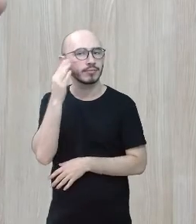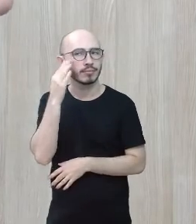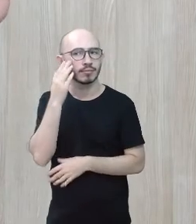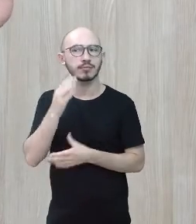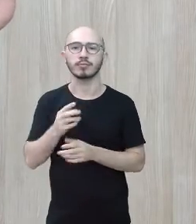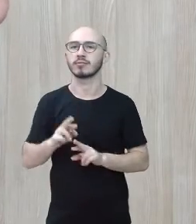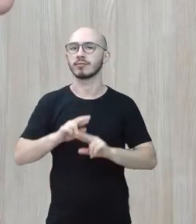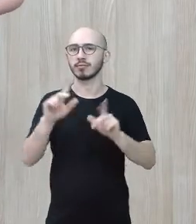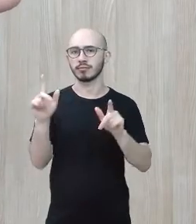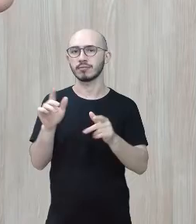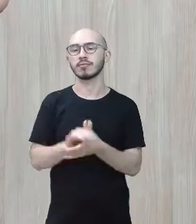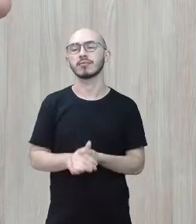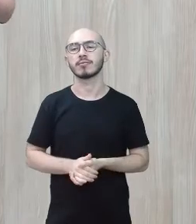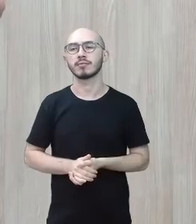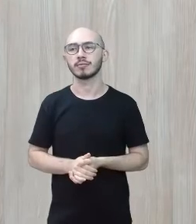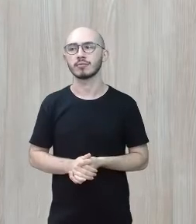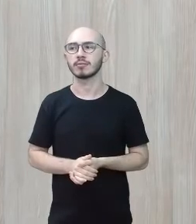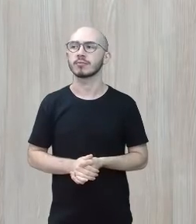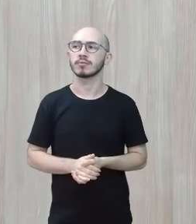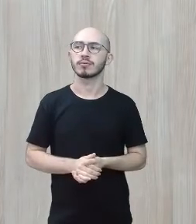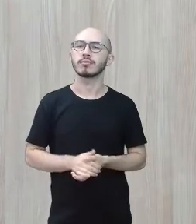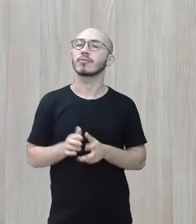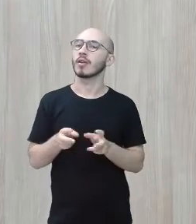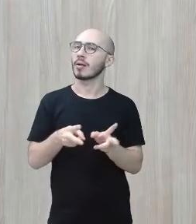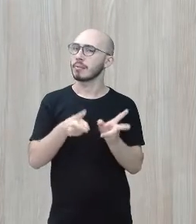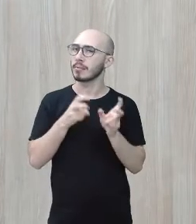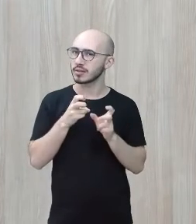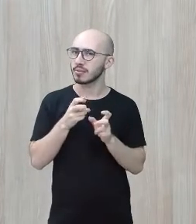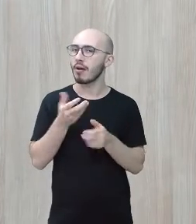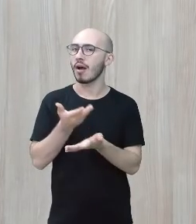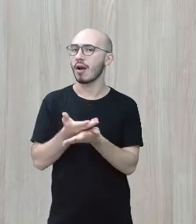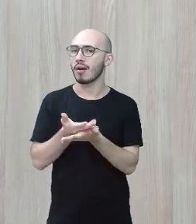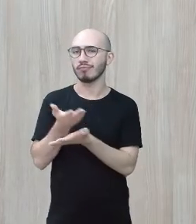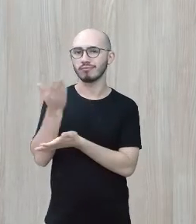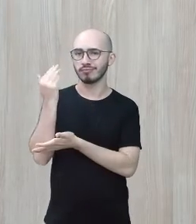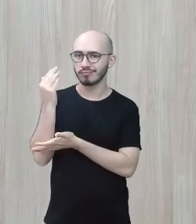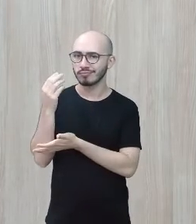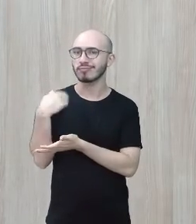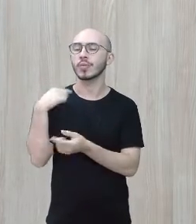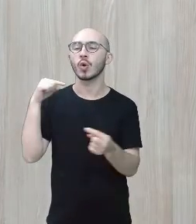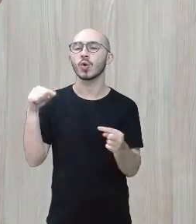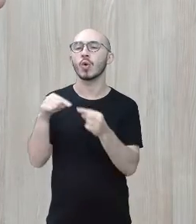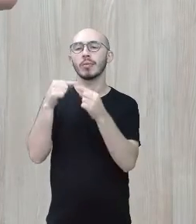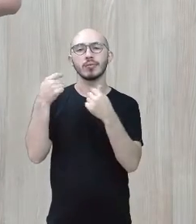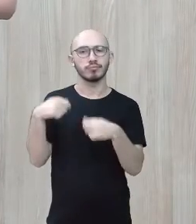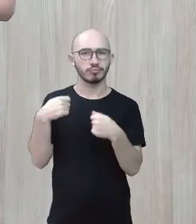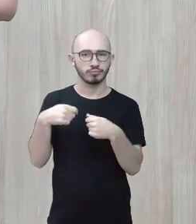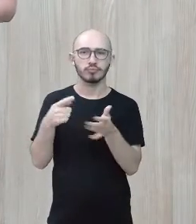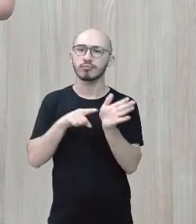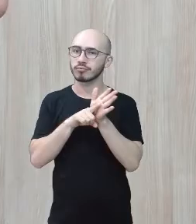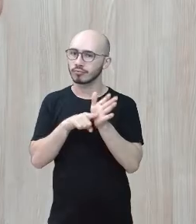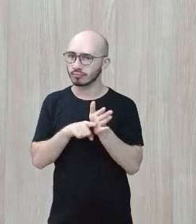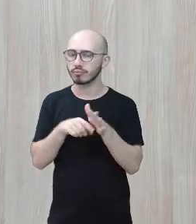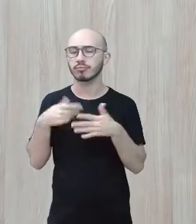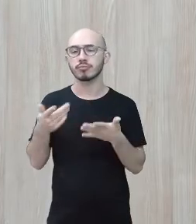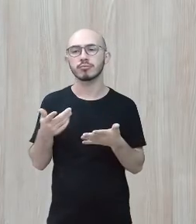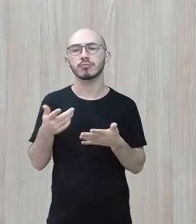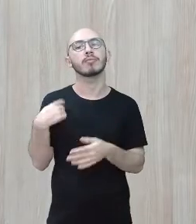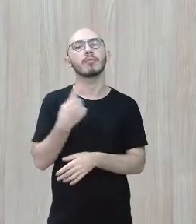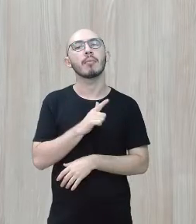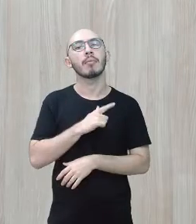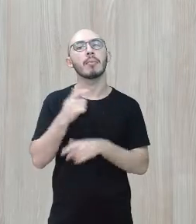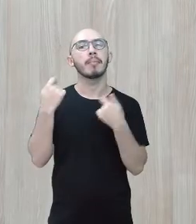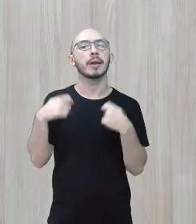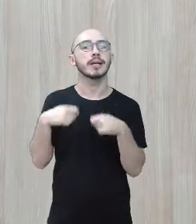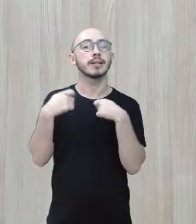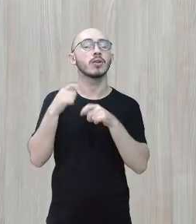essa diferença, tá bom? Então, a gente verificou isso na aula passada. De acordo com a necessidade que a gente tenha de uma pesquisa, a gente vai